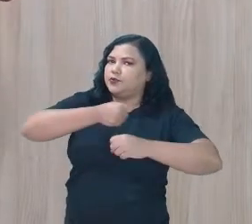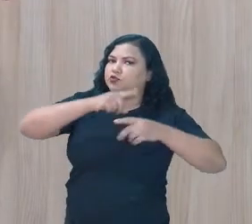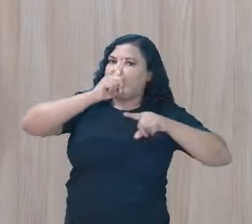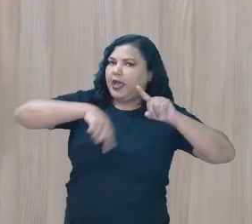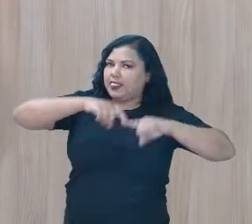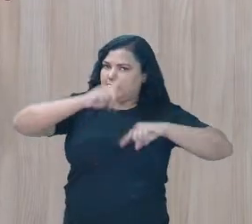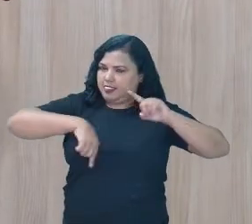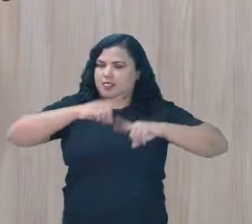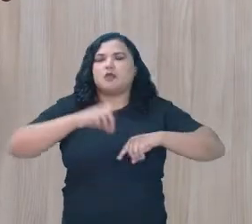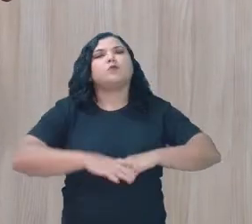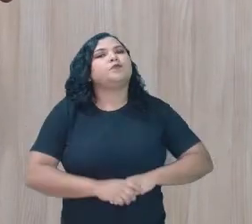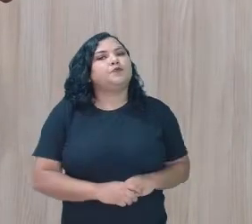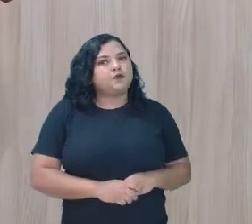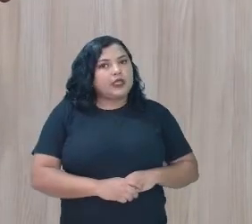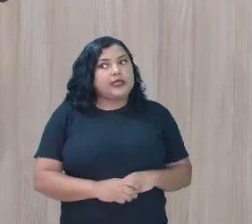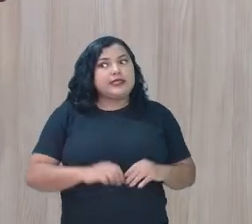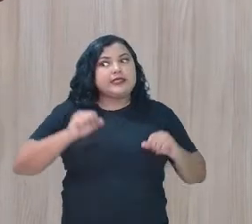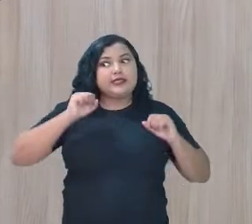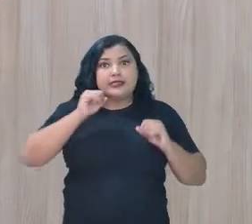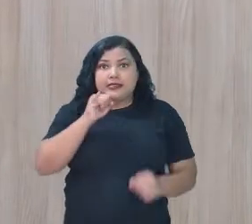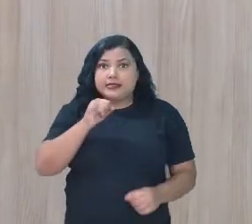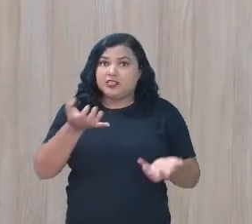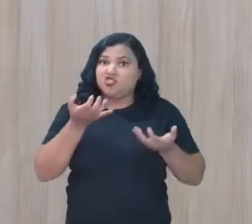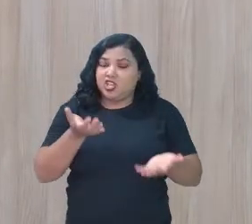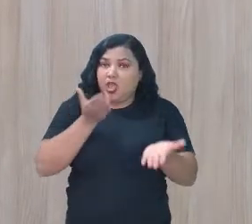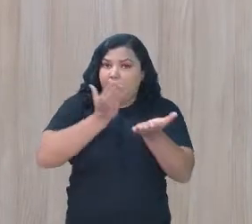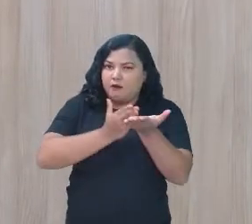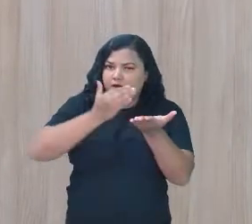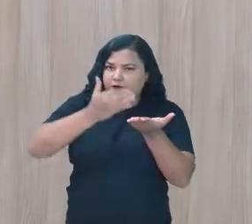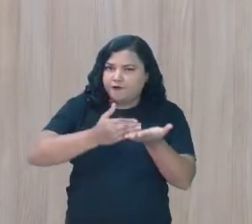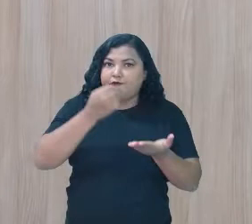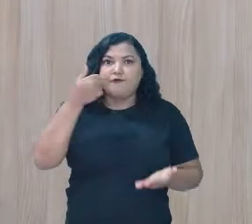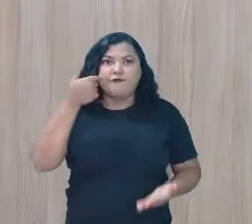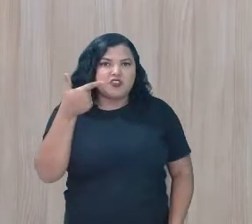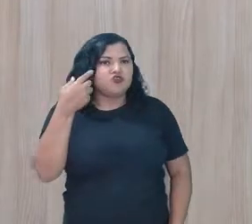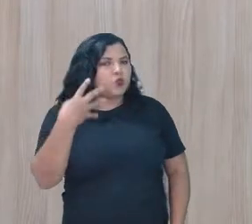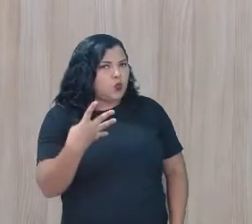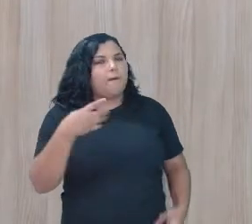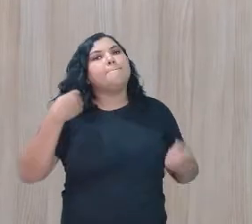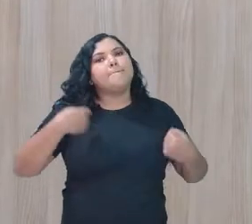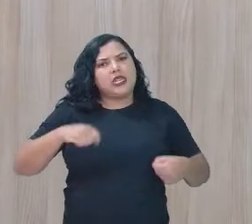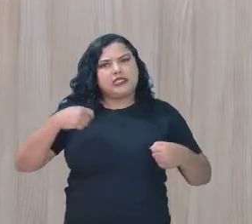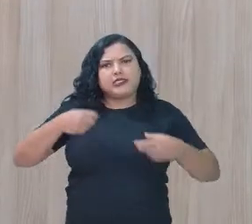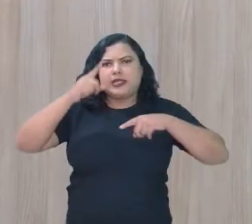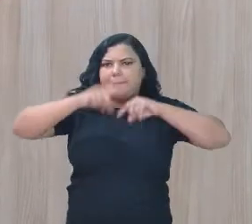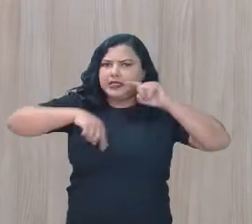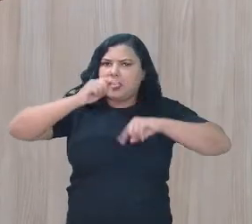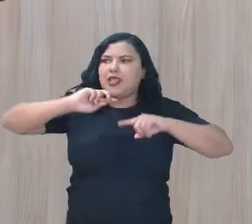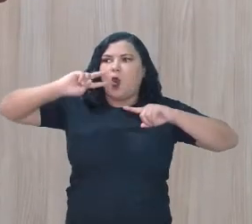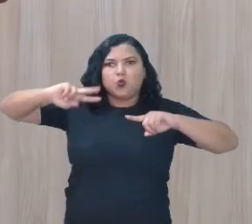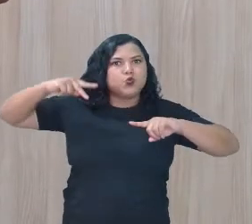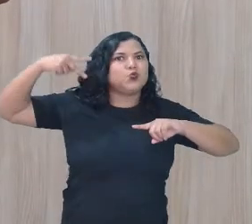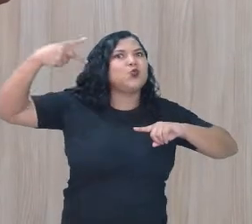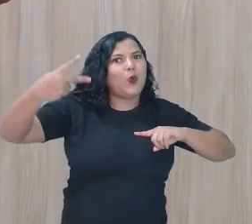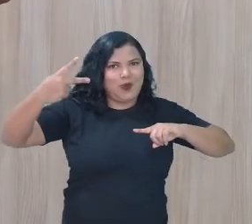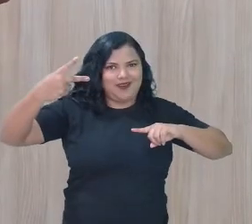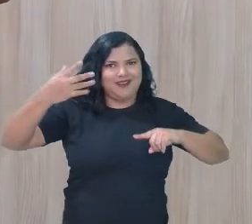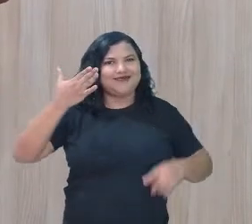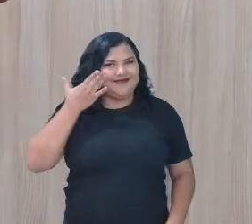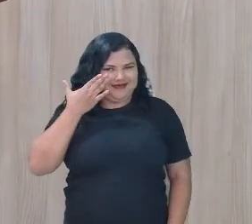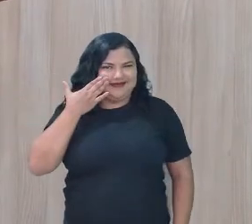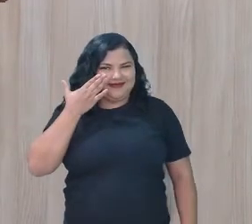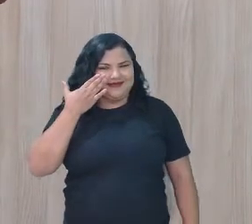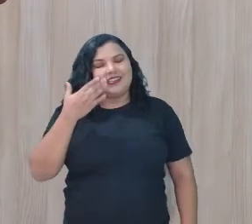gente viu que se a gente vai dobrar a quantidade de porções, a gente precisa dobrar a quantidade de ingredientes que a gente precisa para